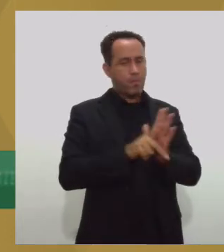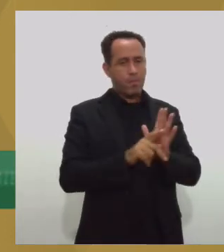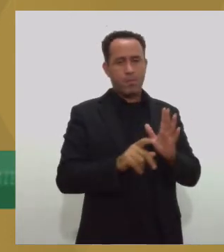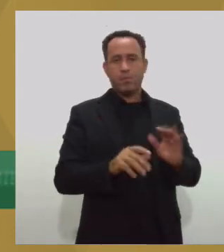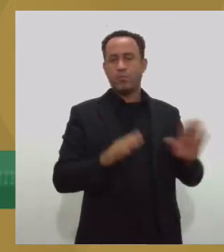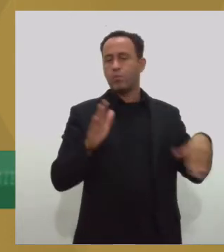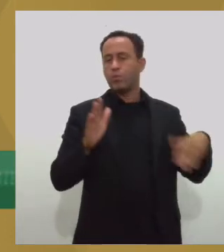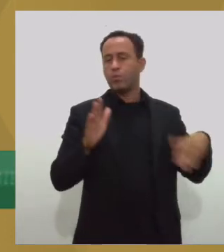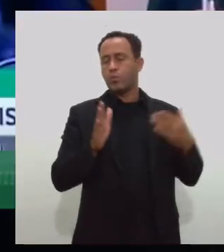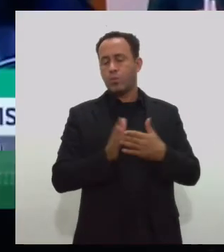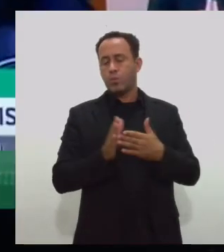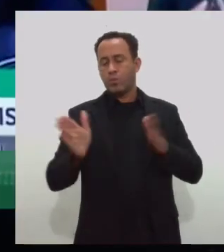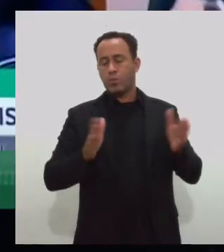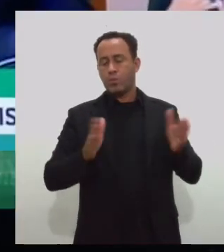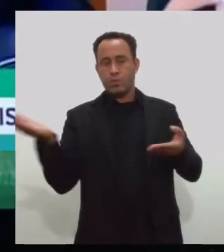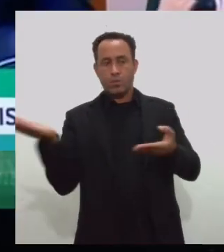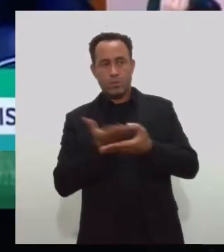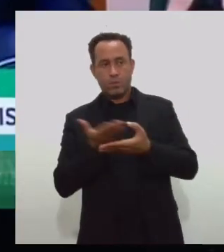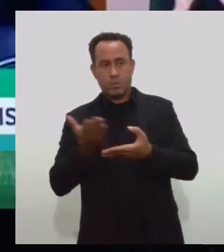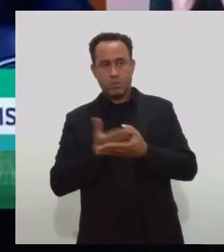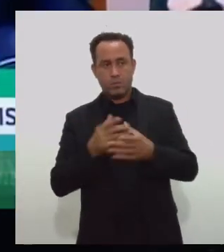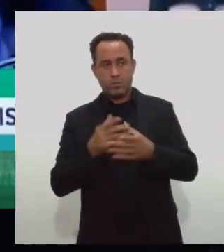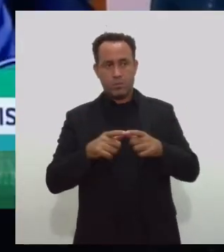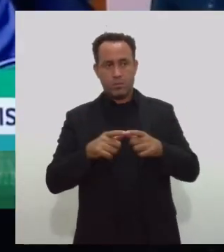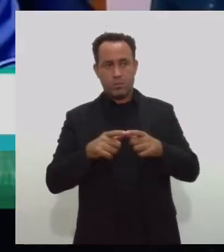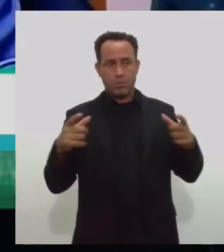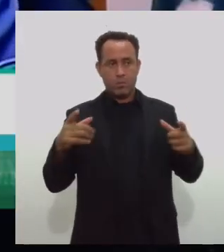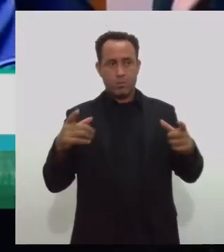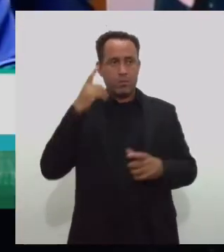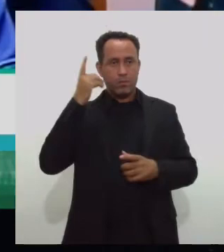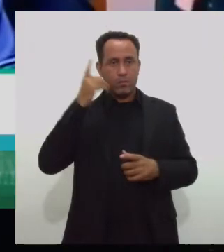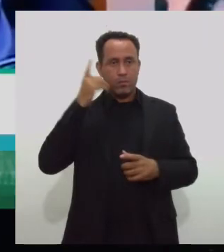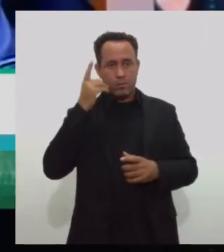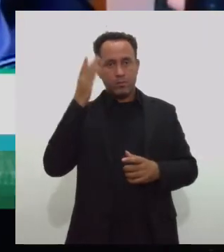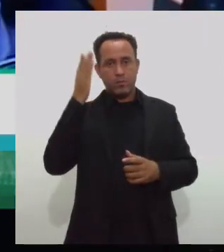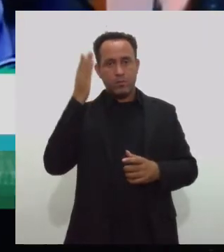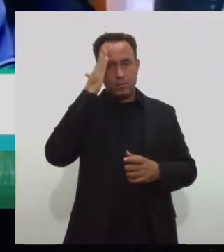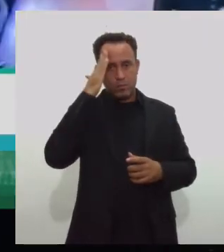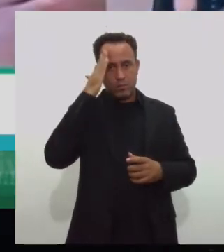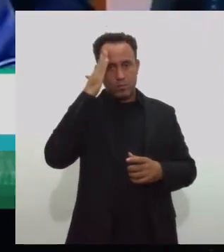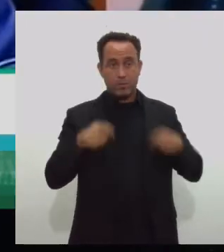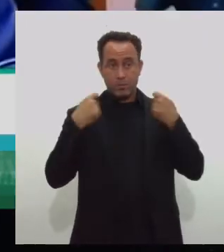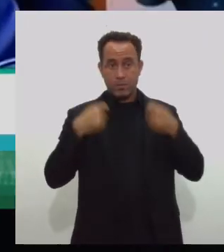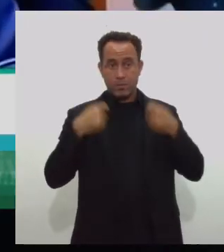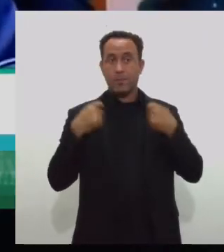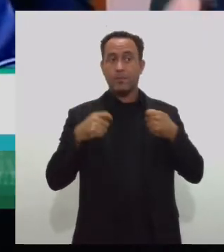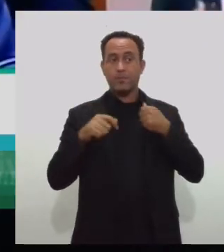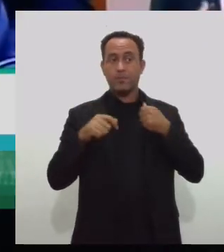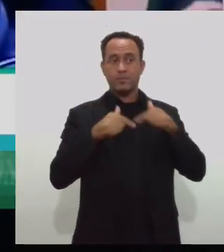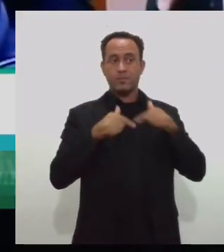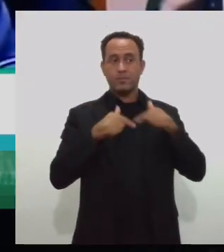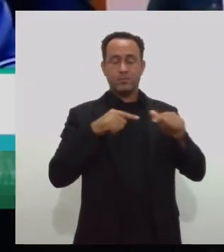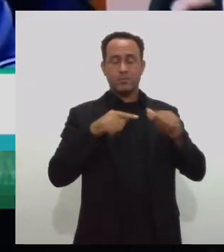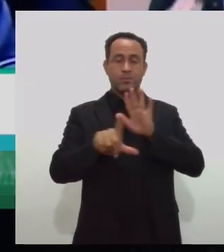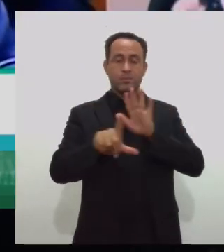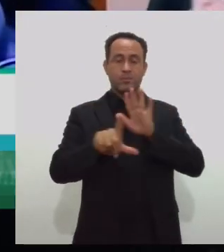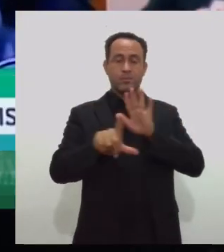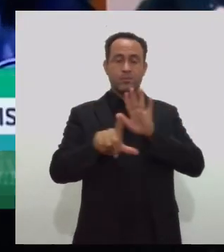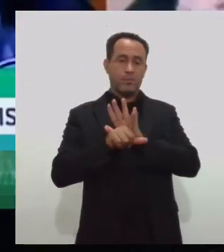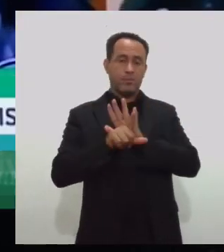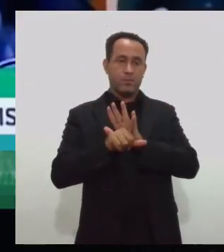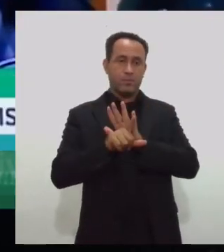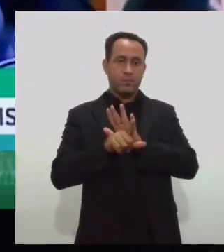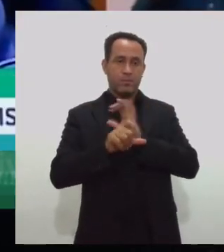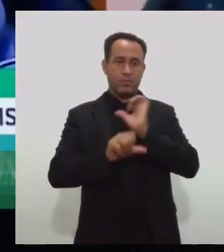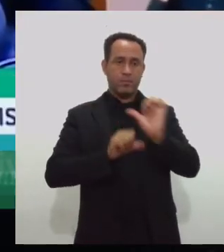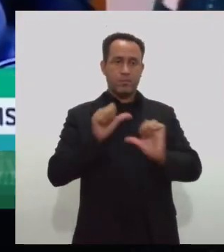toda a duração do processo. A maioria dos deputados reconheceu a necessidade de atualização da lei, mas o